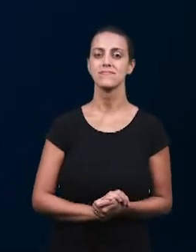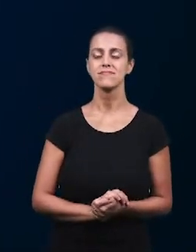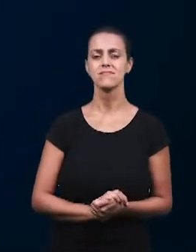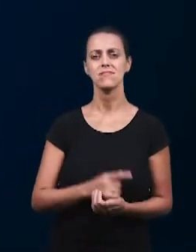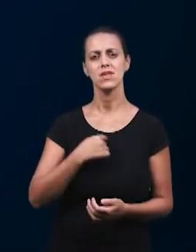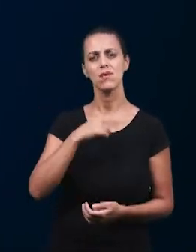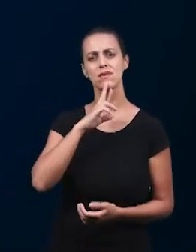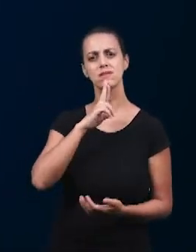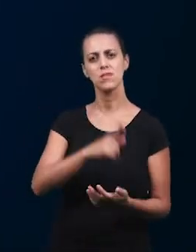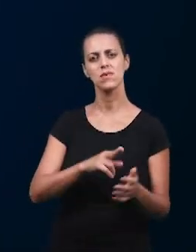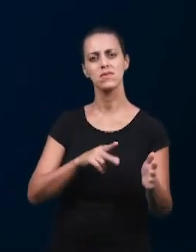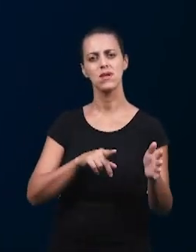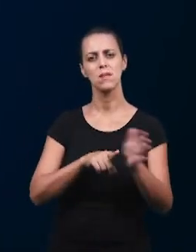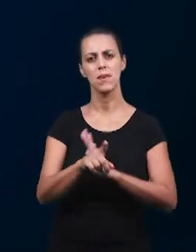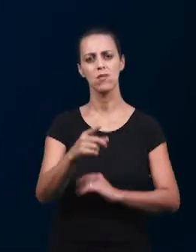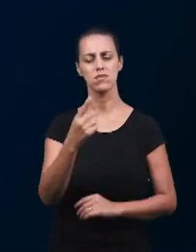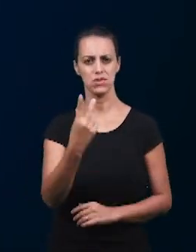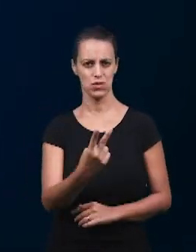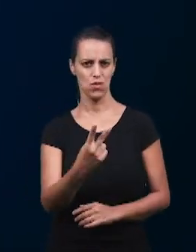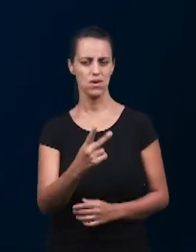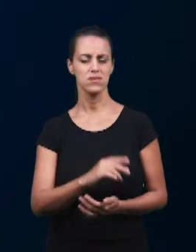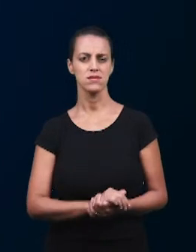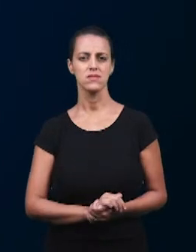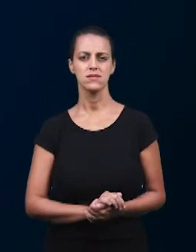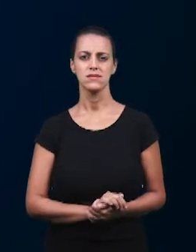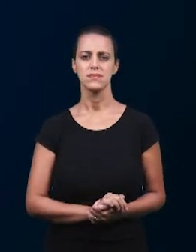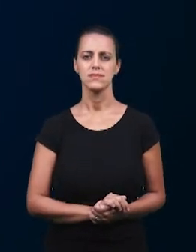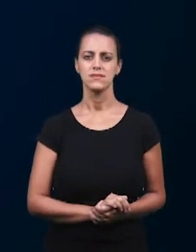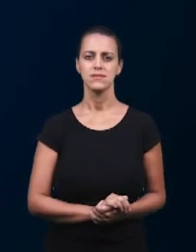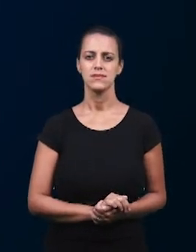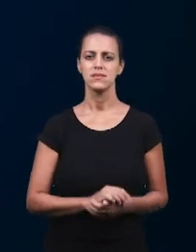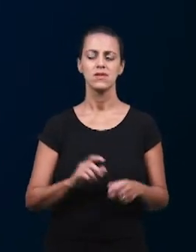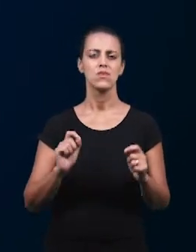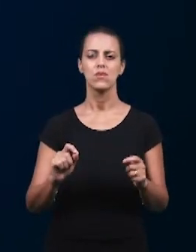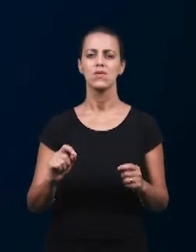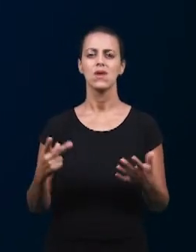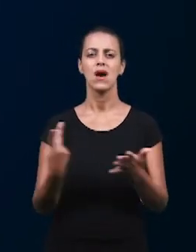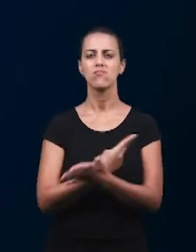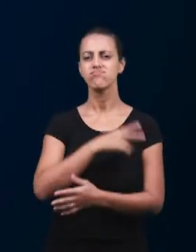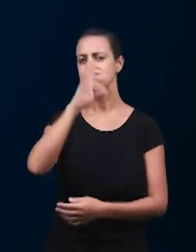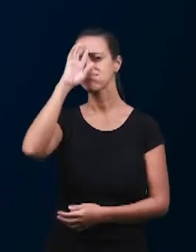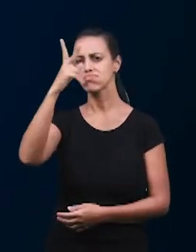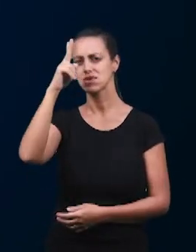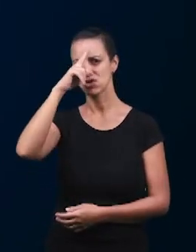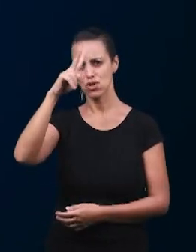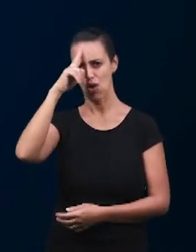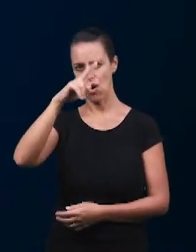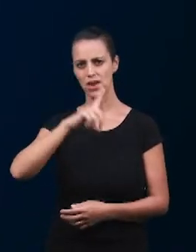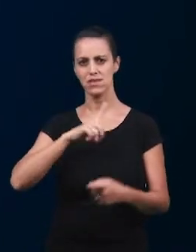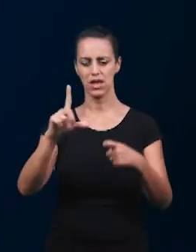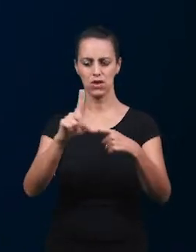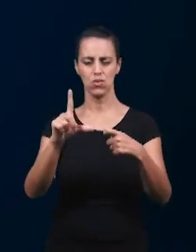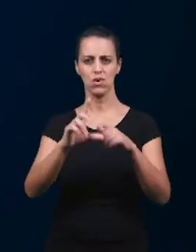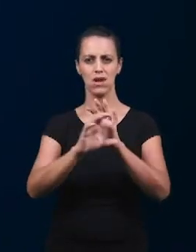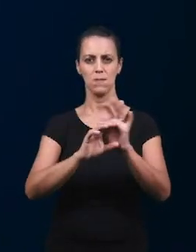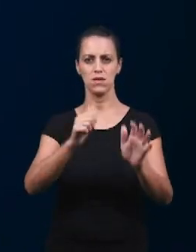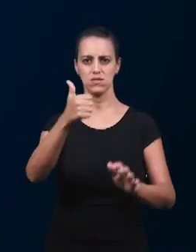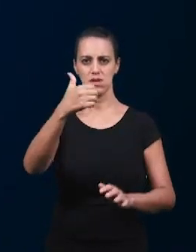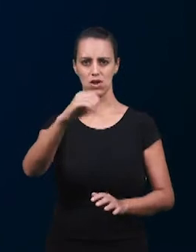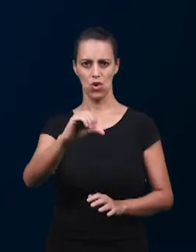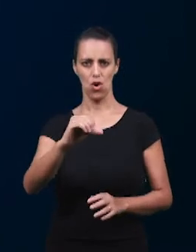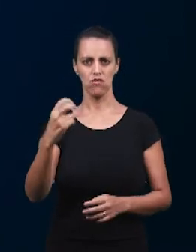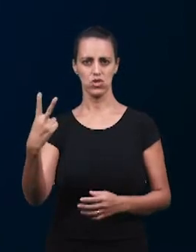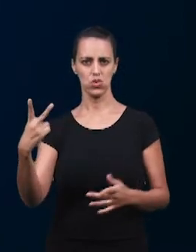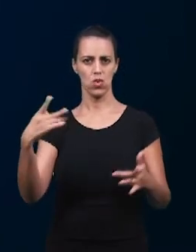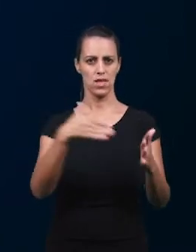irmãos. Eu vim responder a pergunta 2. E os fatos históricos desse encontro se encontram em Lucas